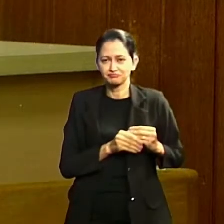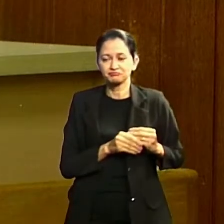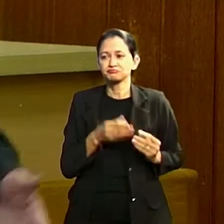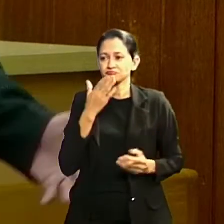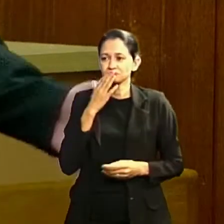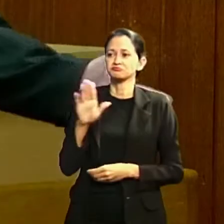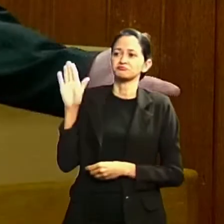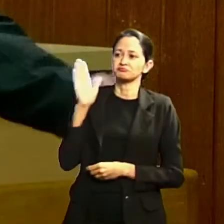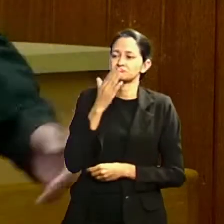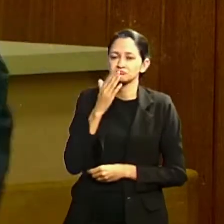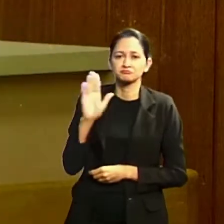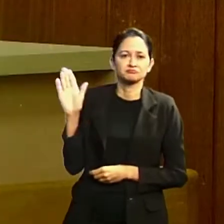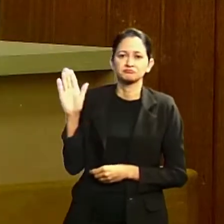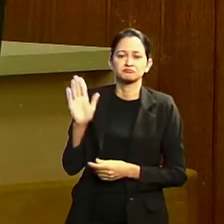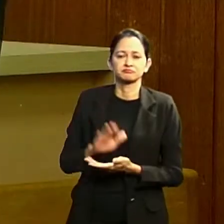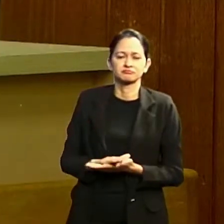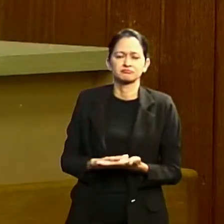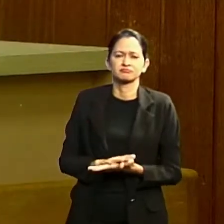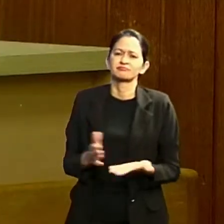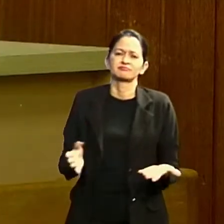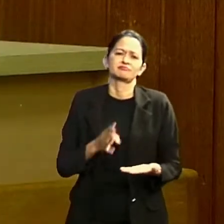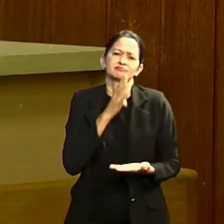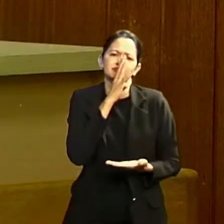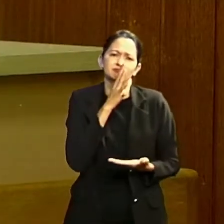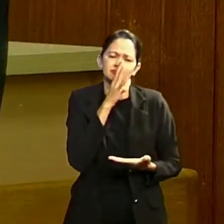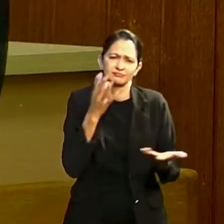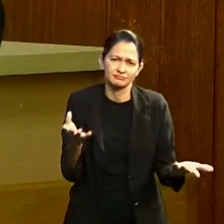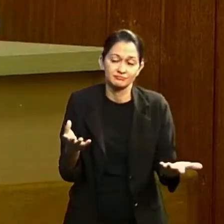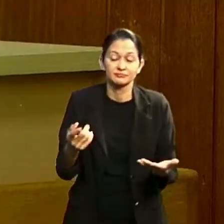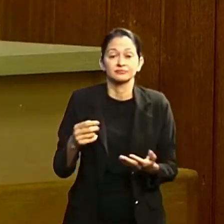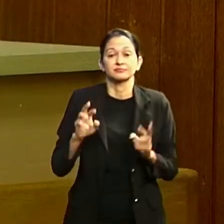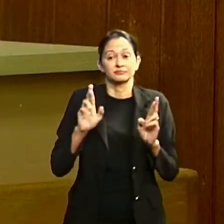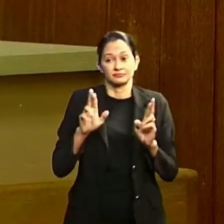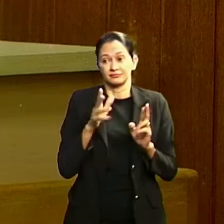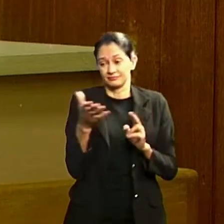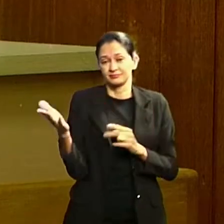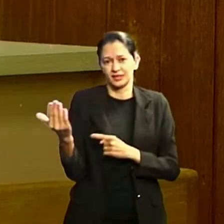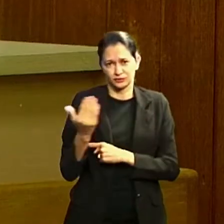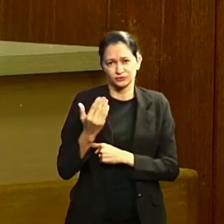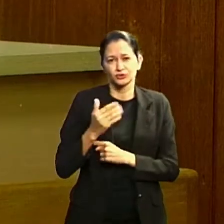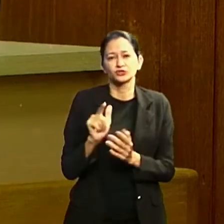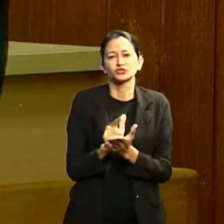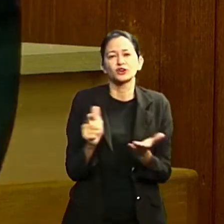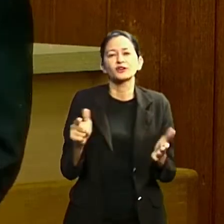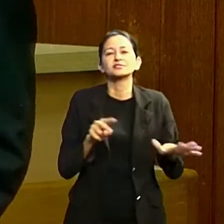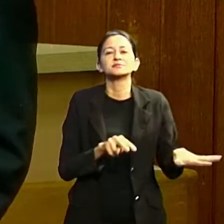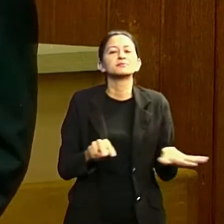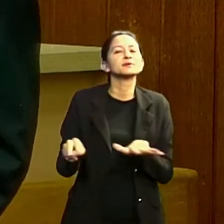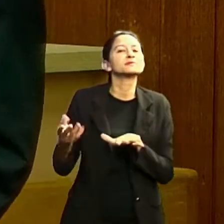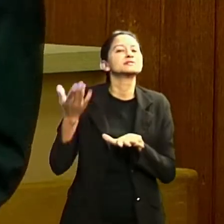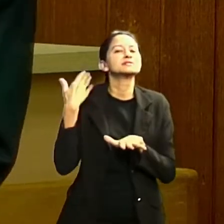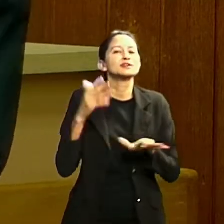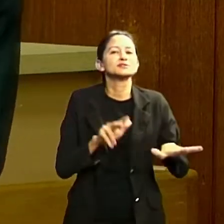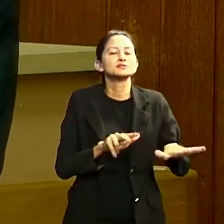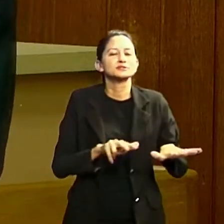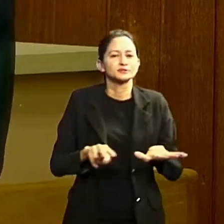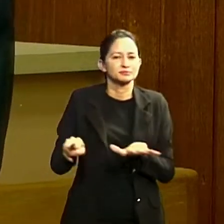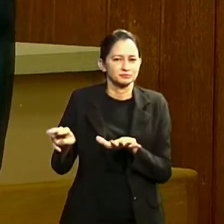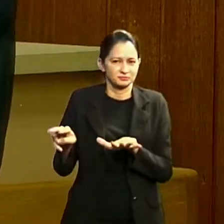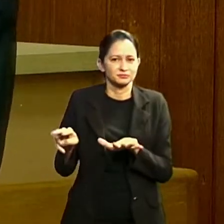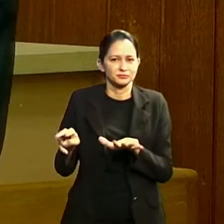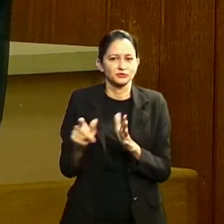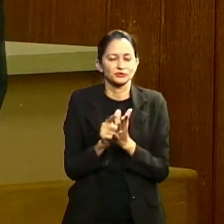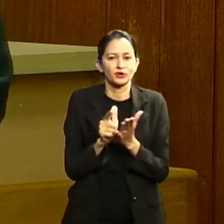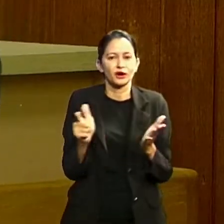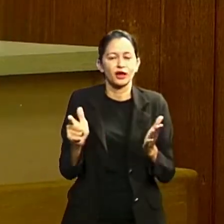Prefeitura, eu até gostaria que a minha assessoria trouxesse aqui o jornal da semana passada, vereador Céu.